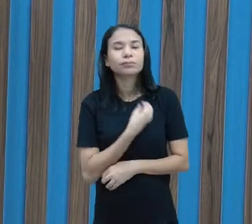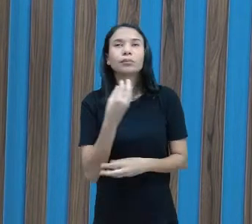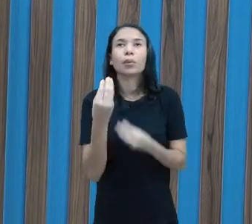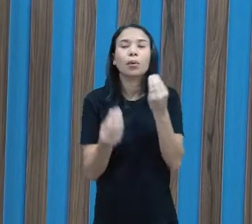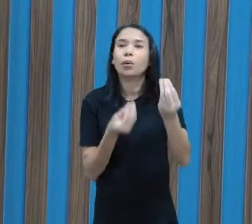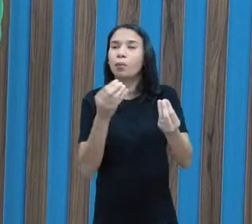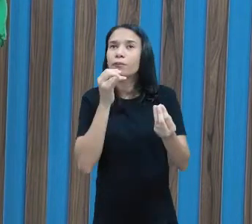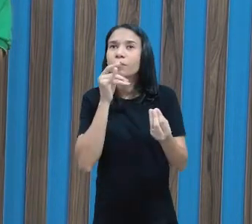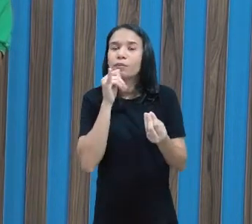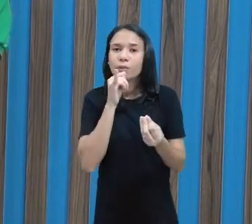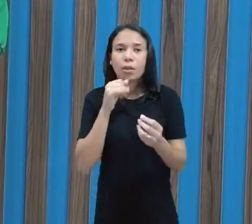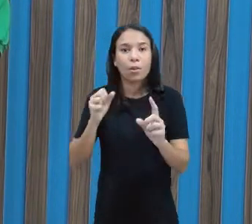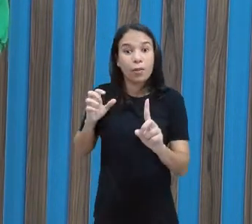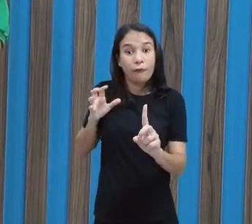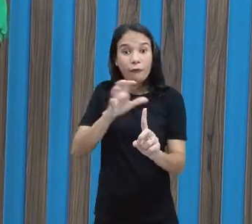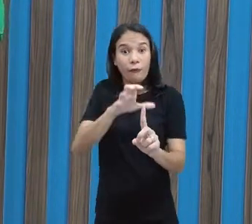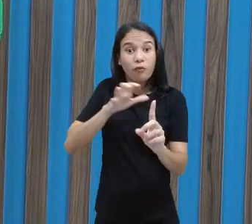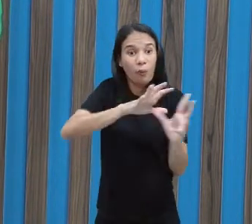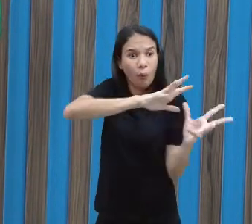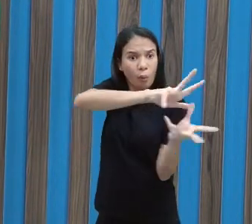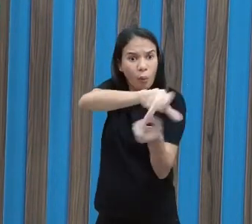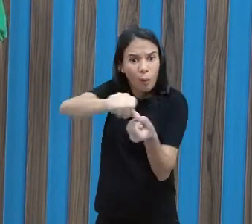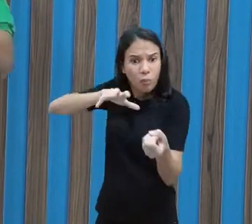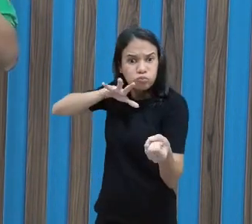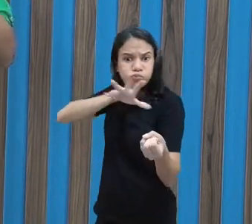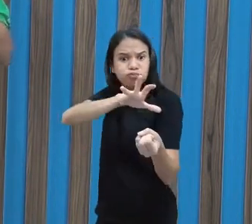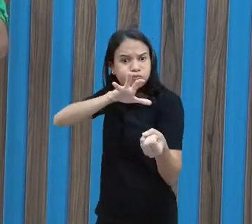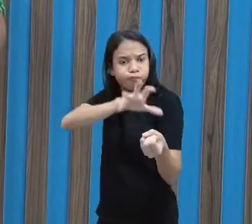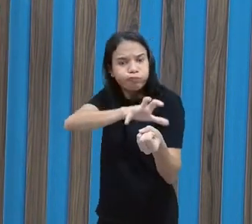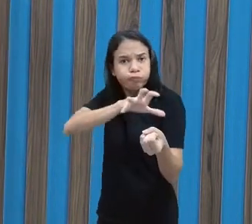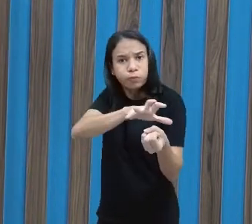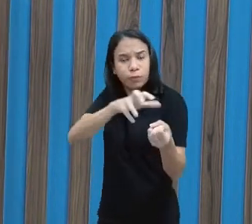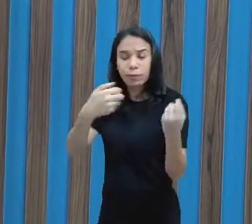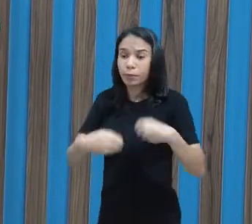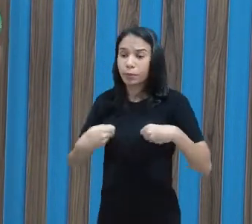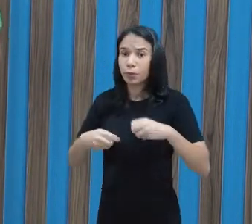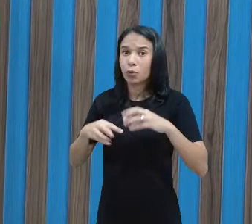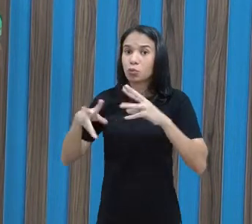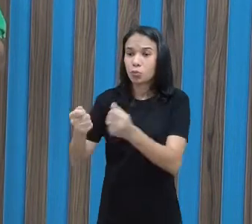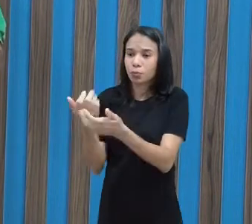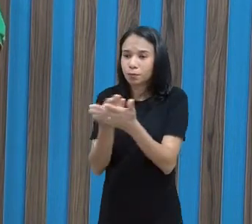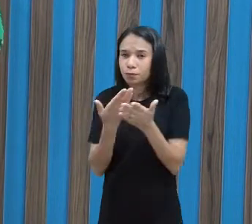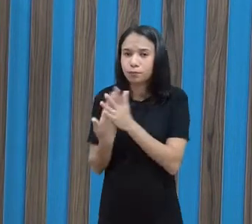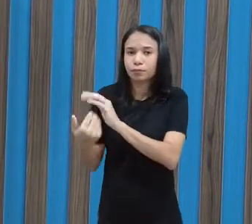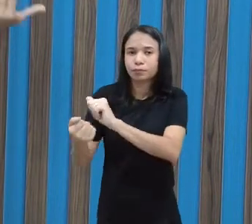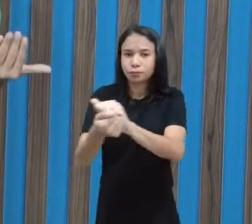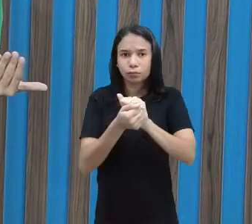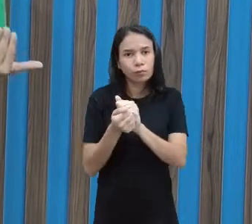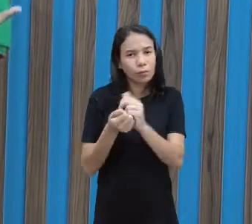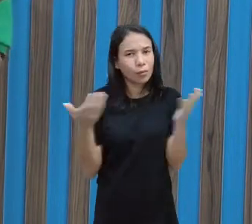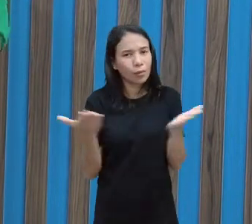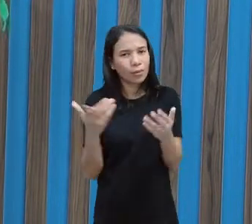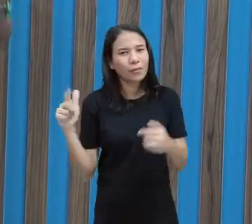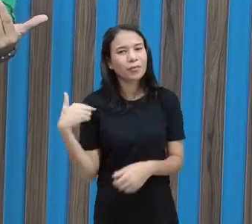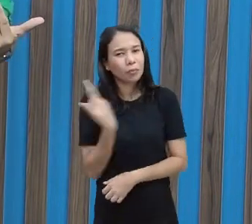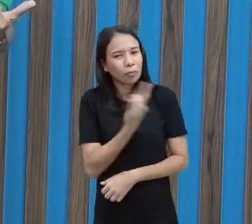questão é de impacto global, a gente tem uma cooperação dos estudos, né? A gente tem visto isso recentemente